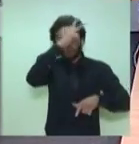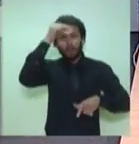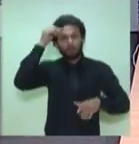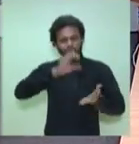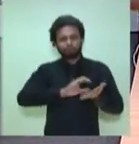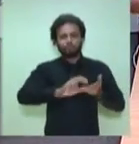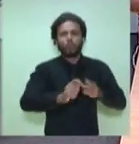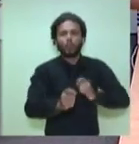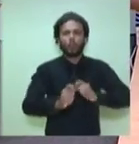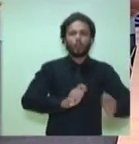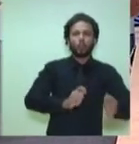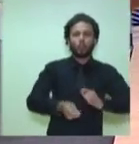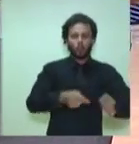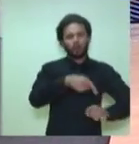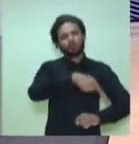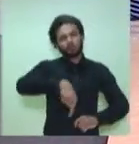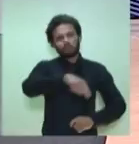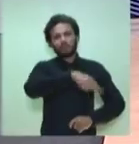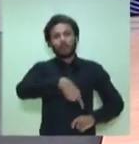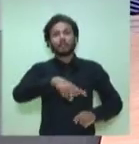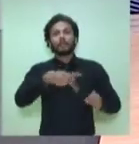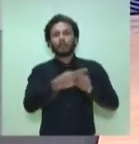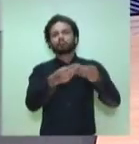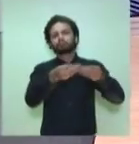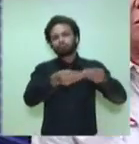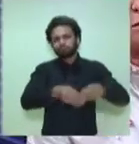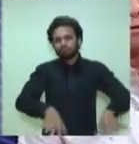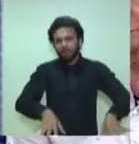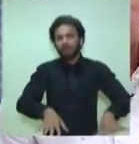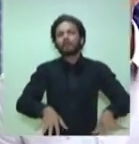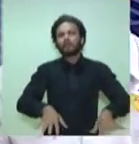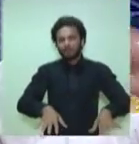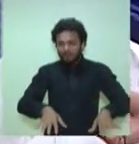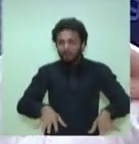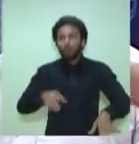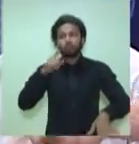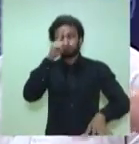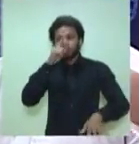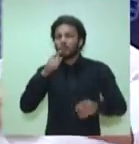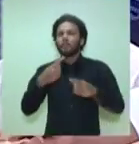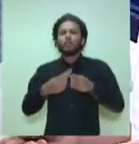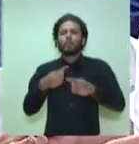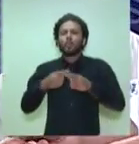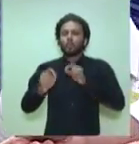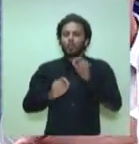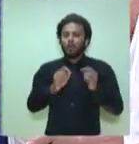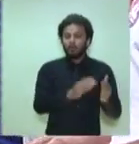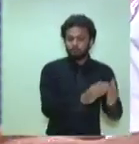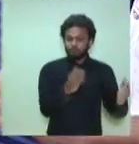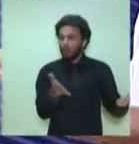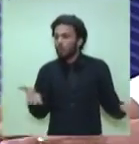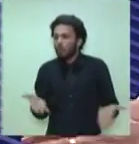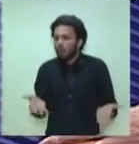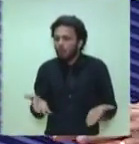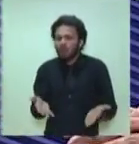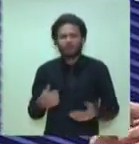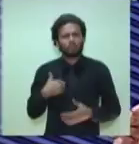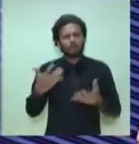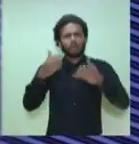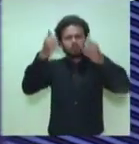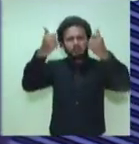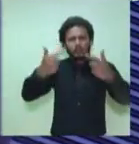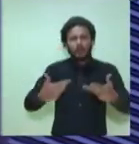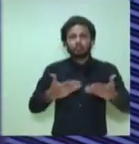na jogatina do mercado financeiro que deram prejuízos, prejuízos graves, inclusive no período da atual administração. Quero dizer